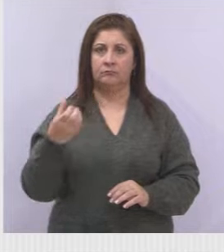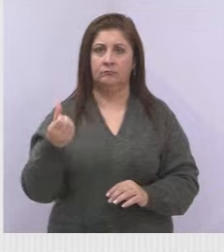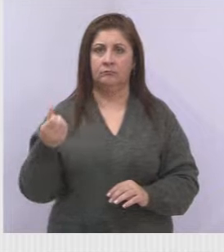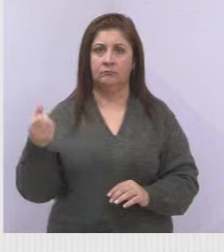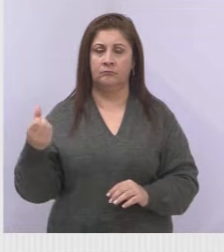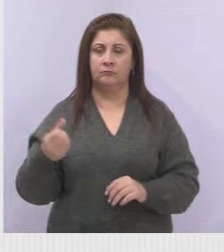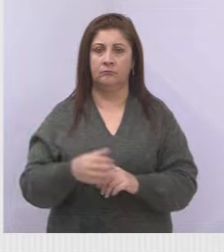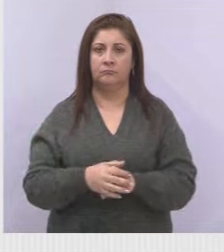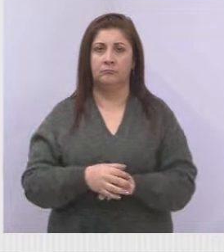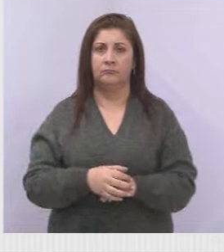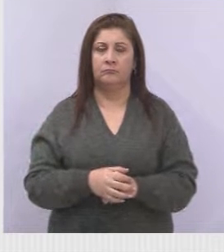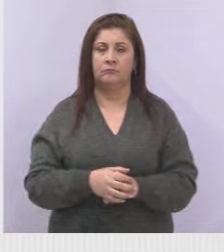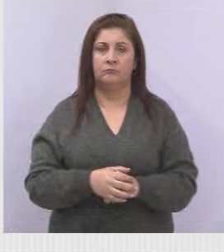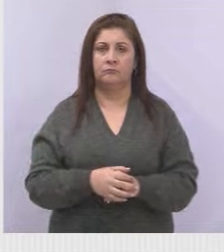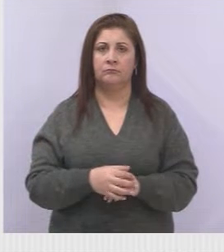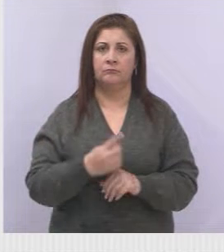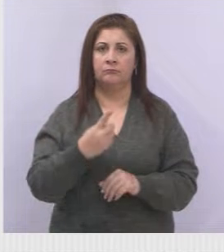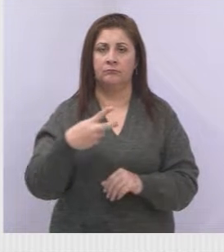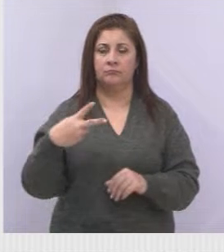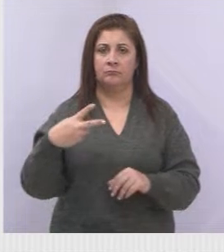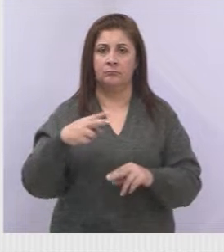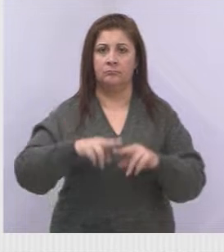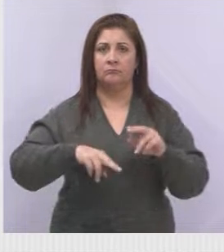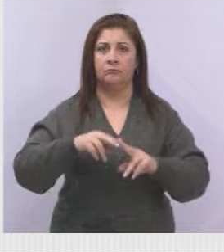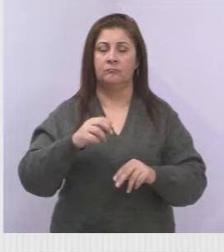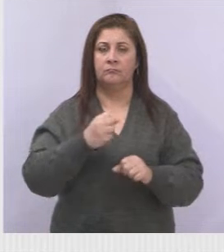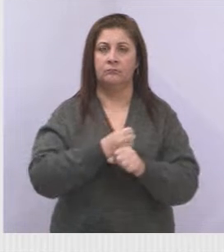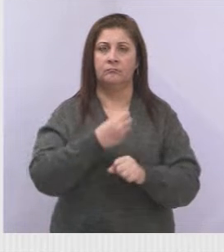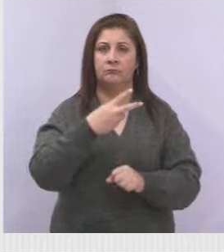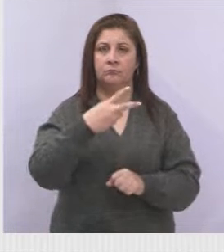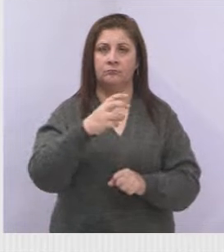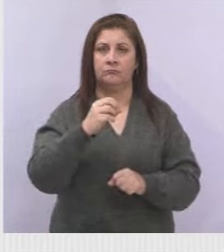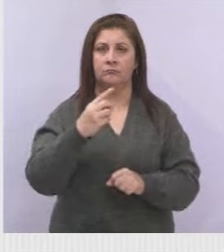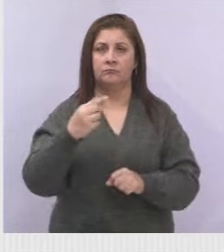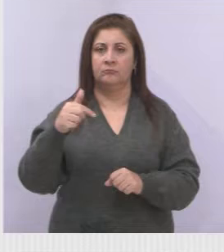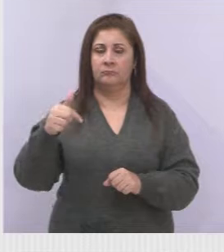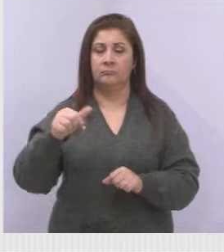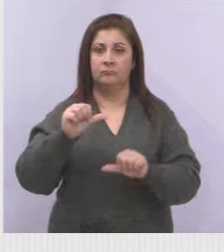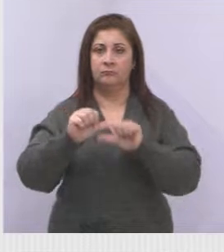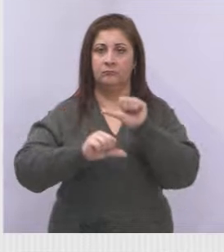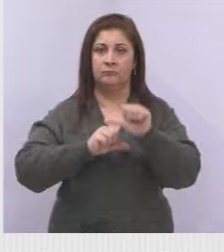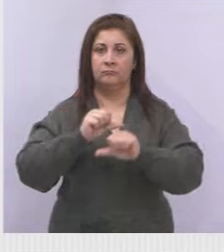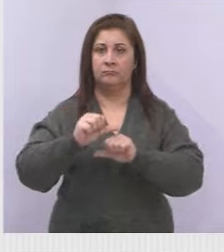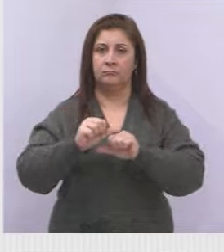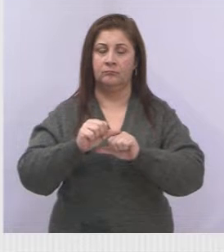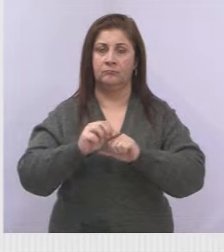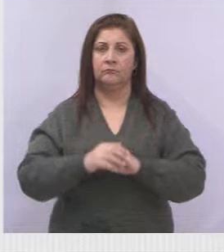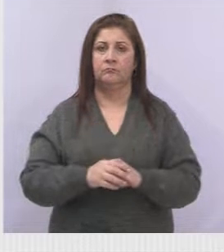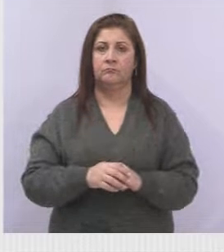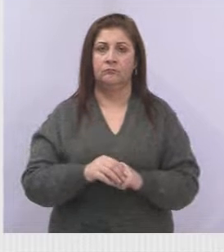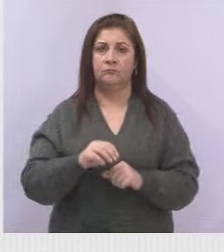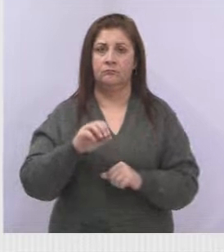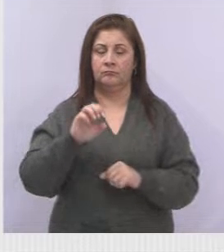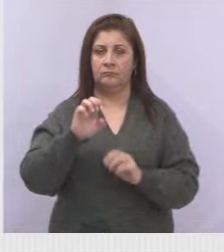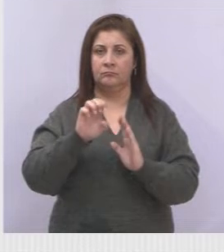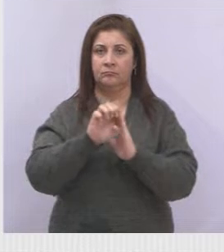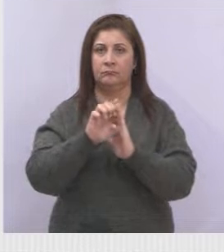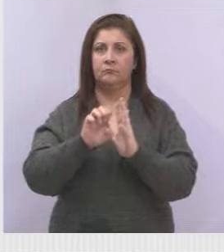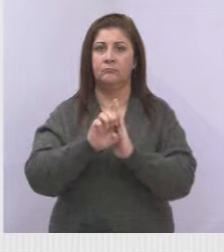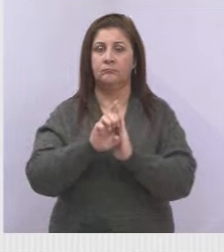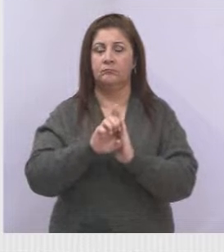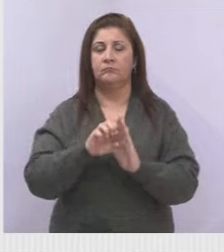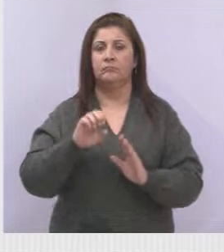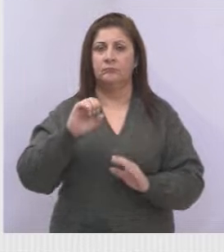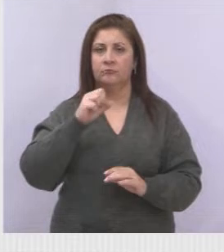3.466, de 12 de junho de 2017, que altera o Estatuto de Idoso para